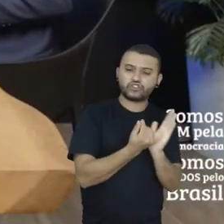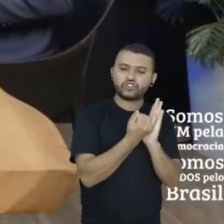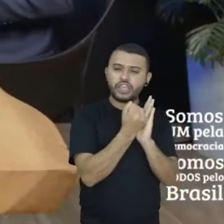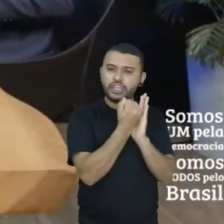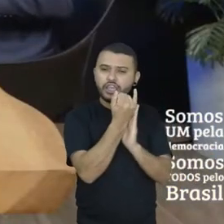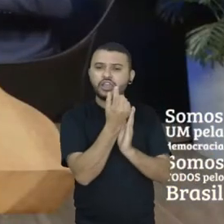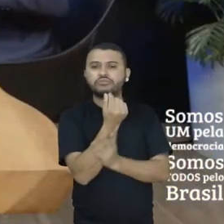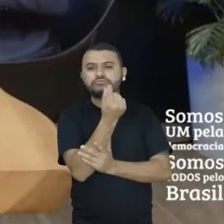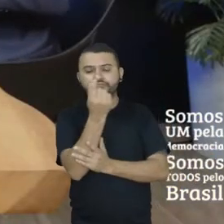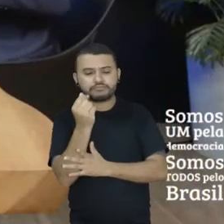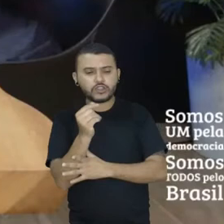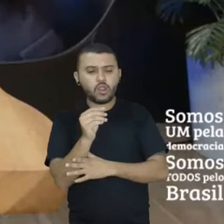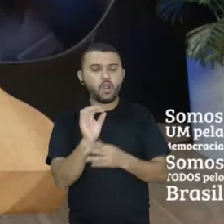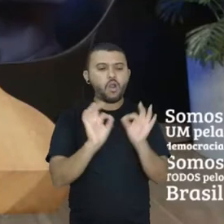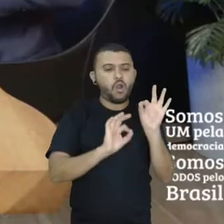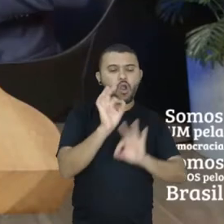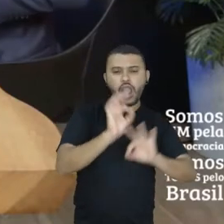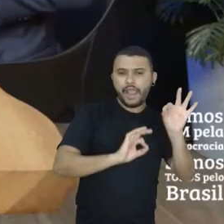Simplificar a questão tributária,